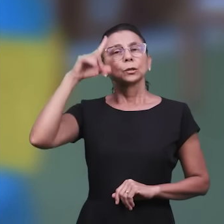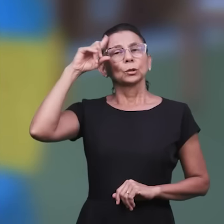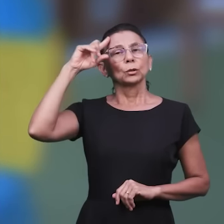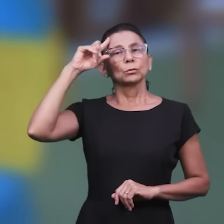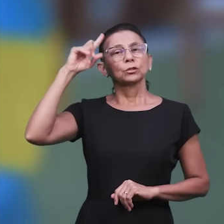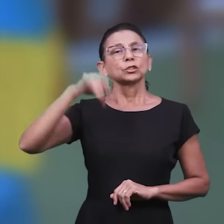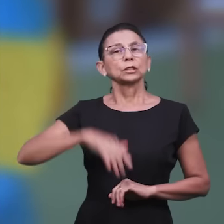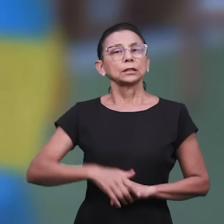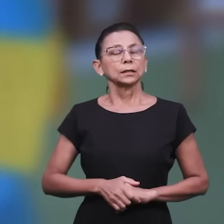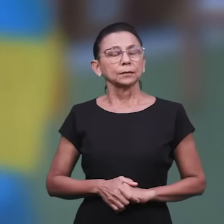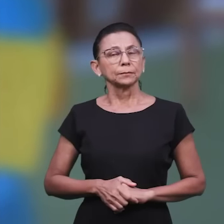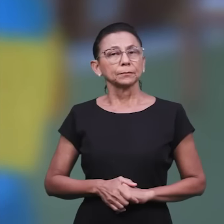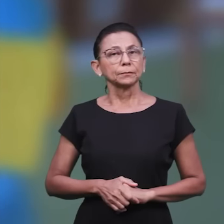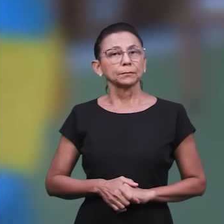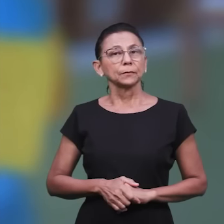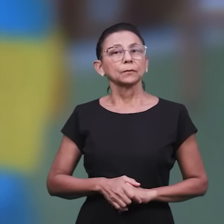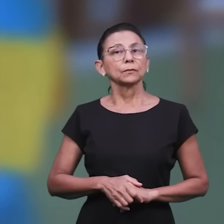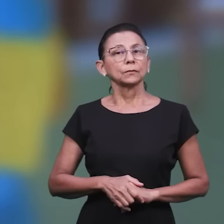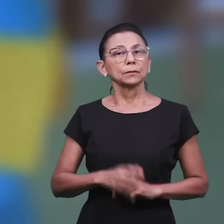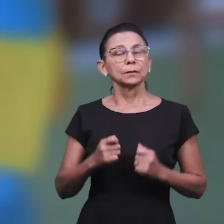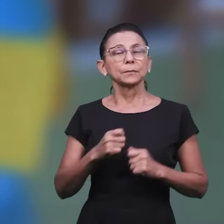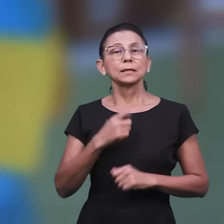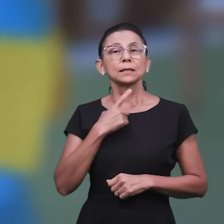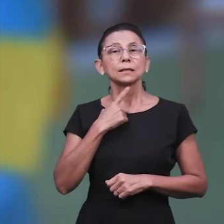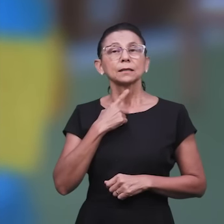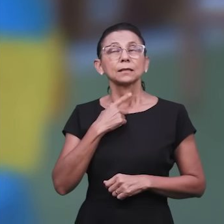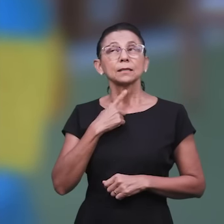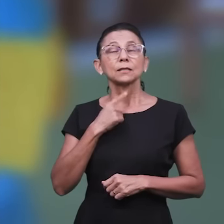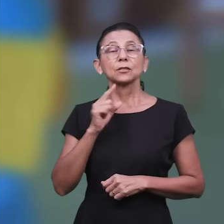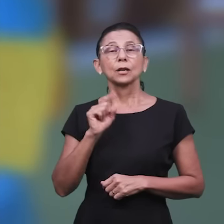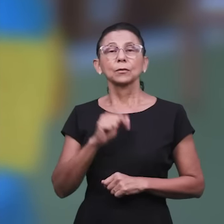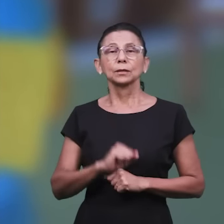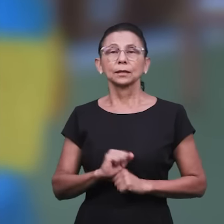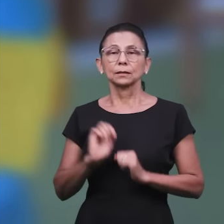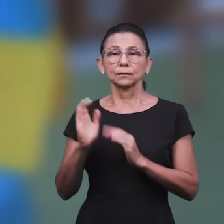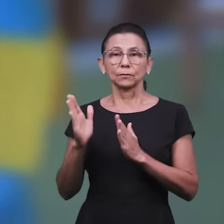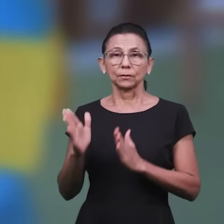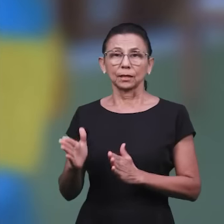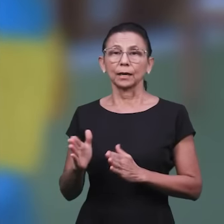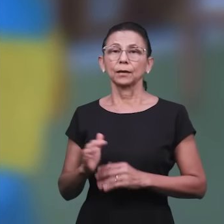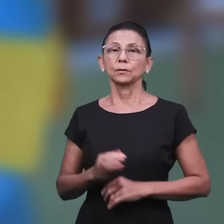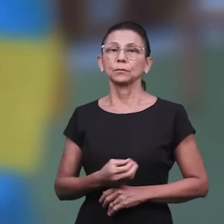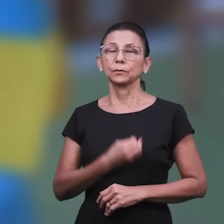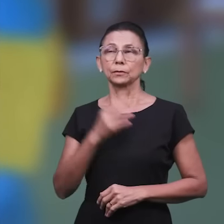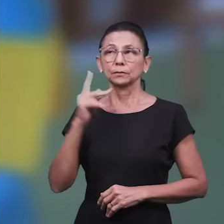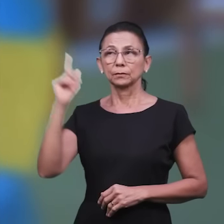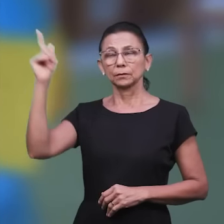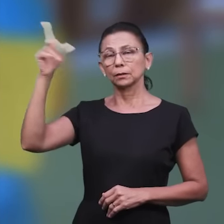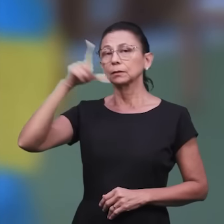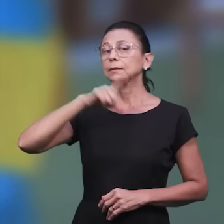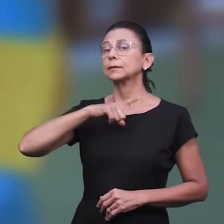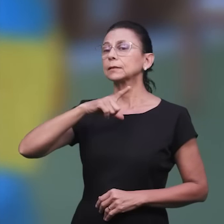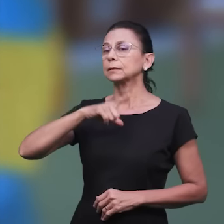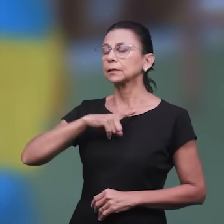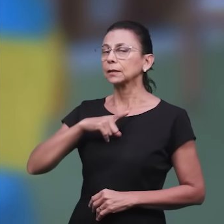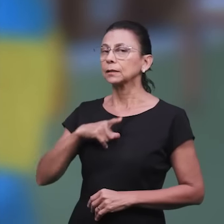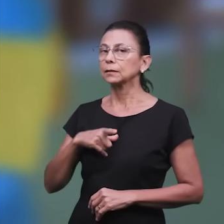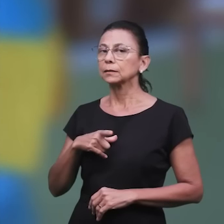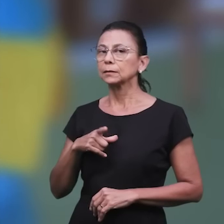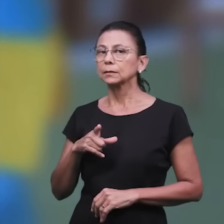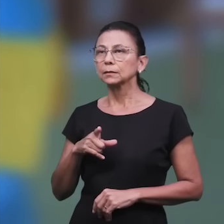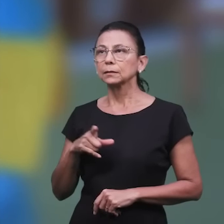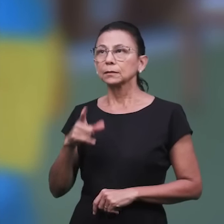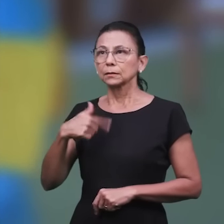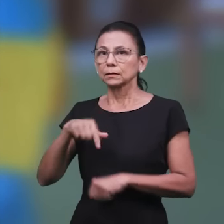Senhor, desejar ser fiel, desejar estar se preparando para a eternidade. Então, enquanto estamos